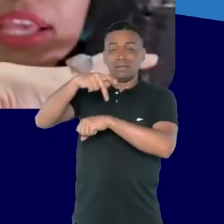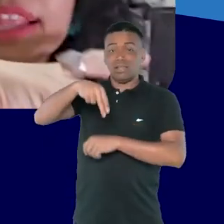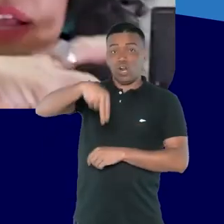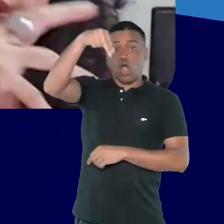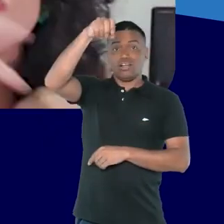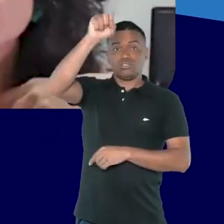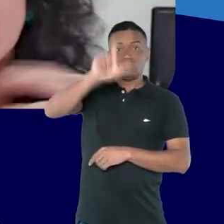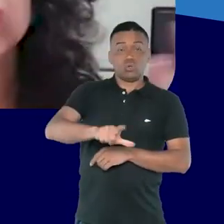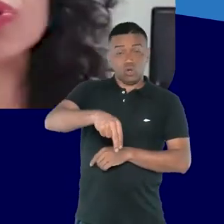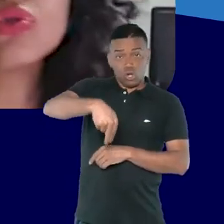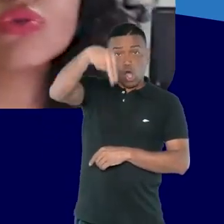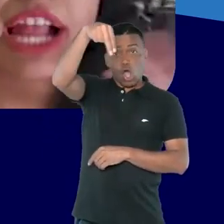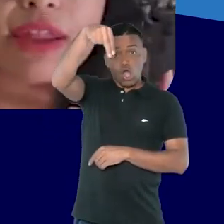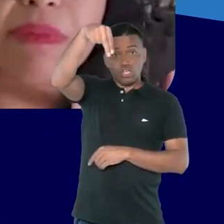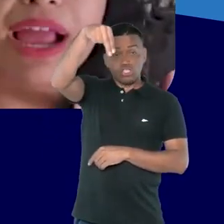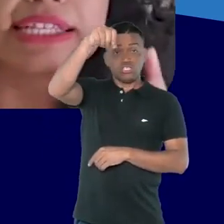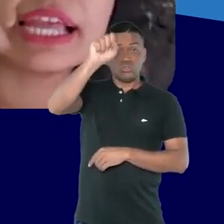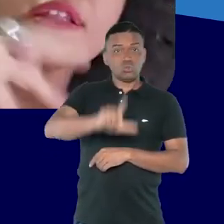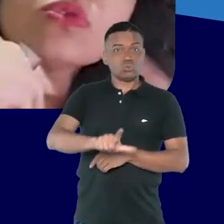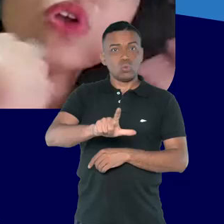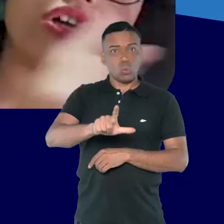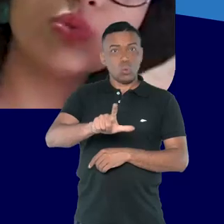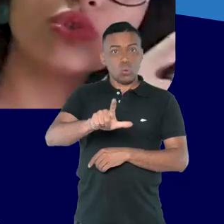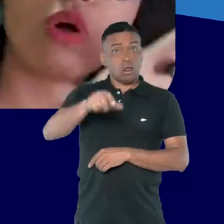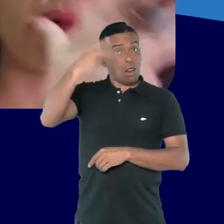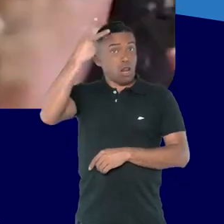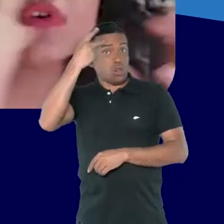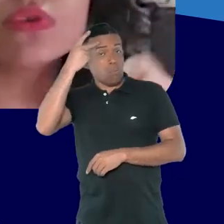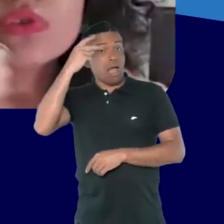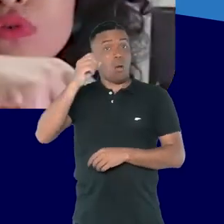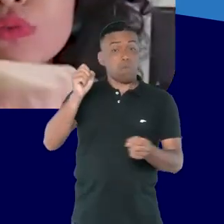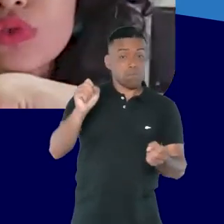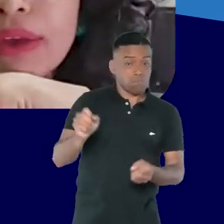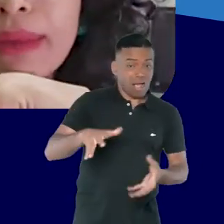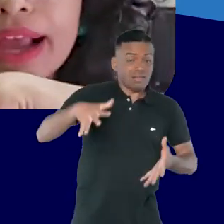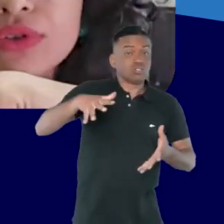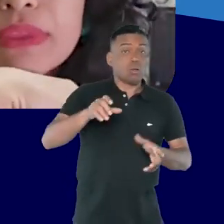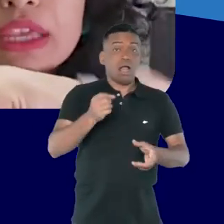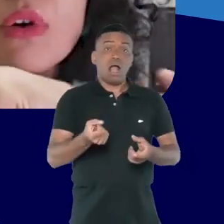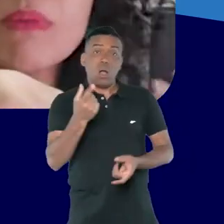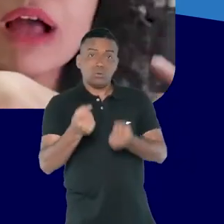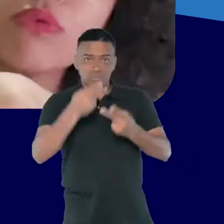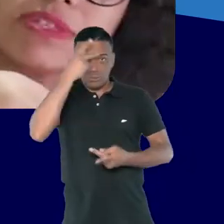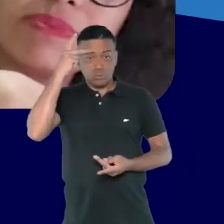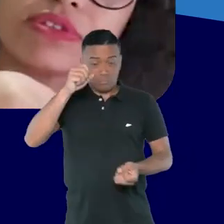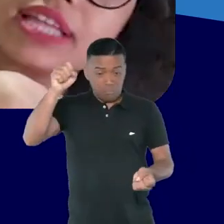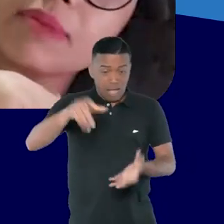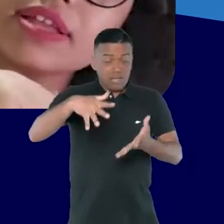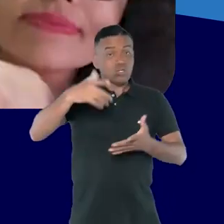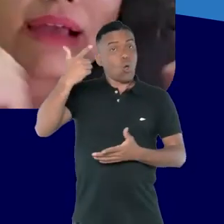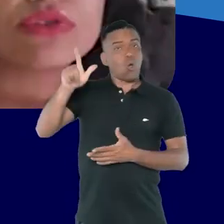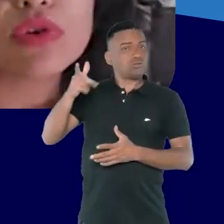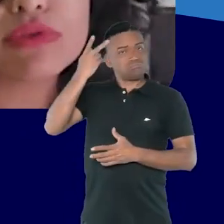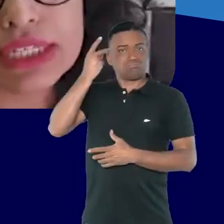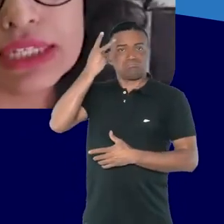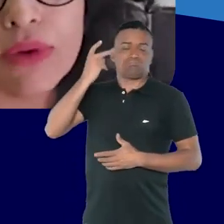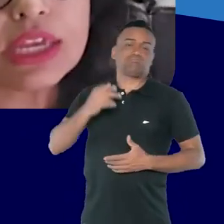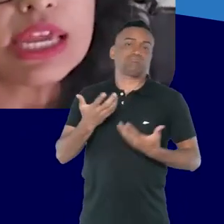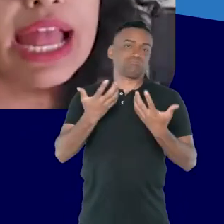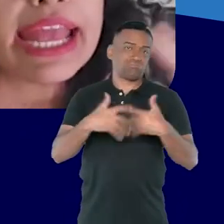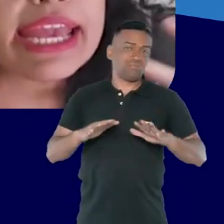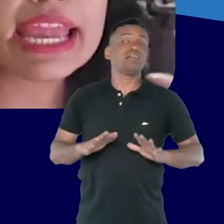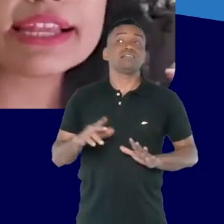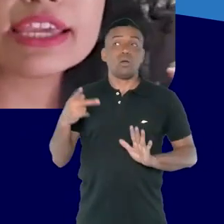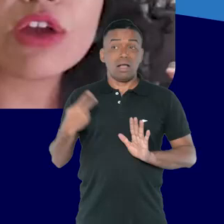aqui, porque aqui tem o norte e o sul de cada país, né? Então o norte, o mundo normal, o sul, o mundo meio mágico. Algumas pessoas têm poderes mágicos, outras